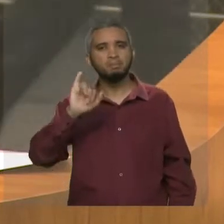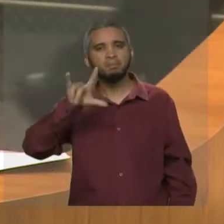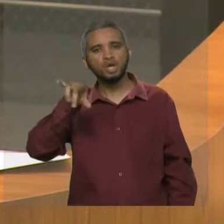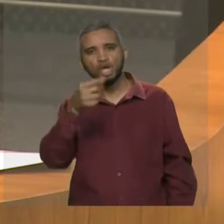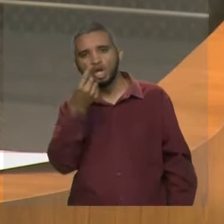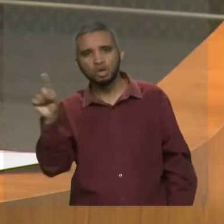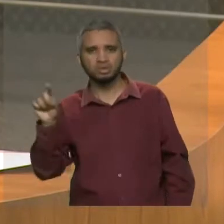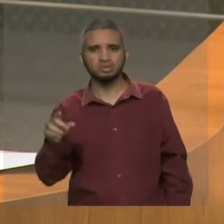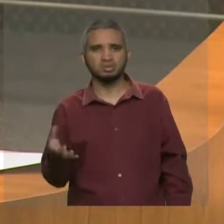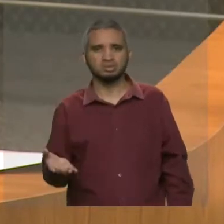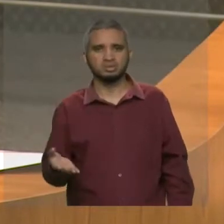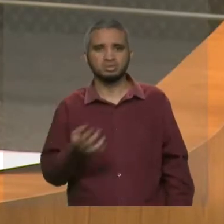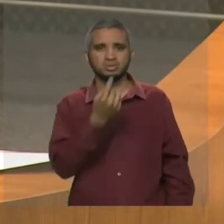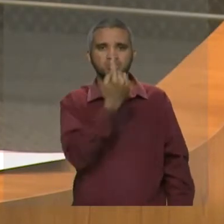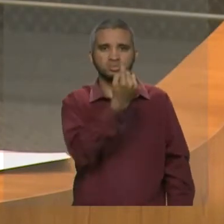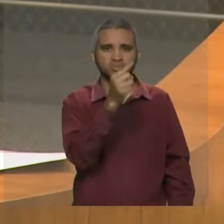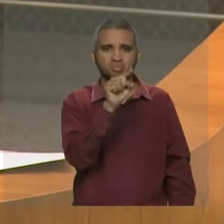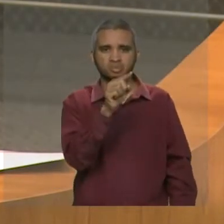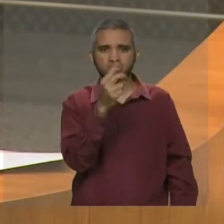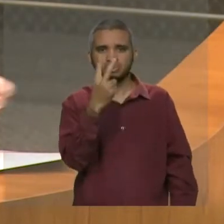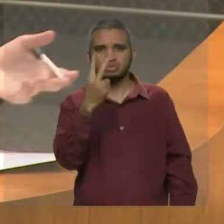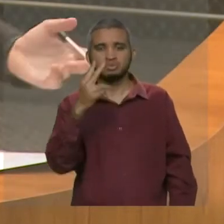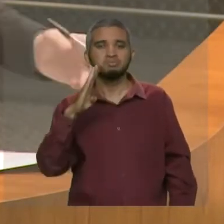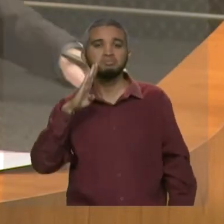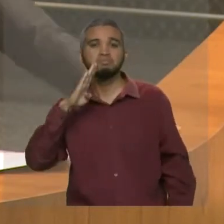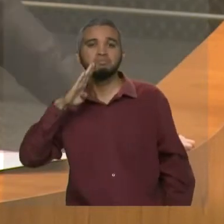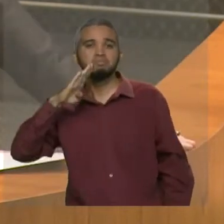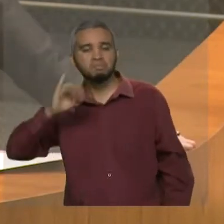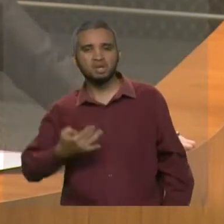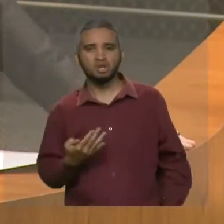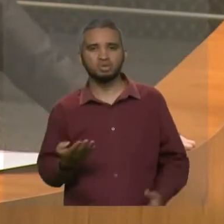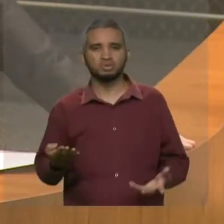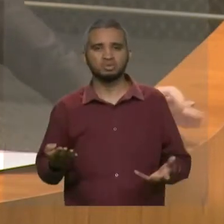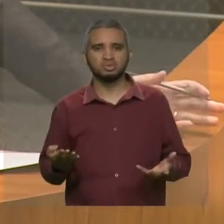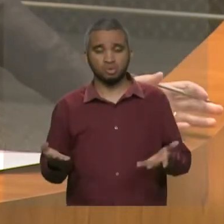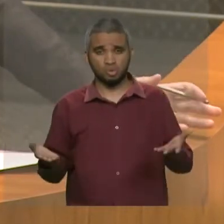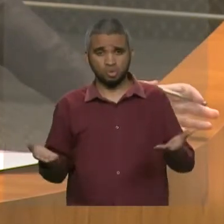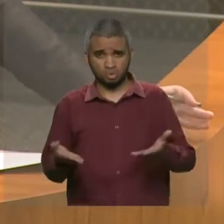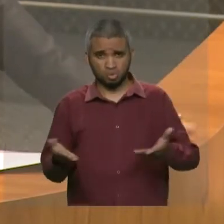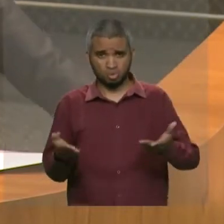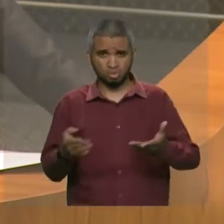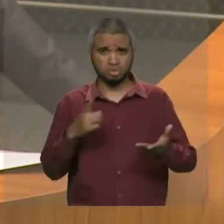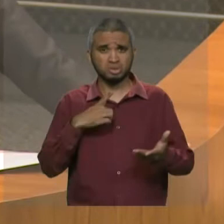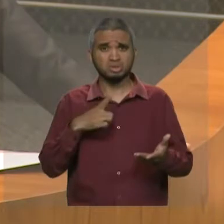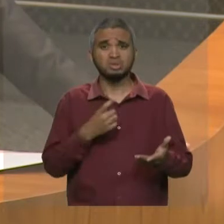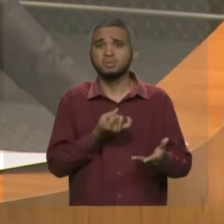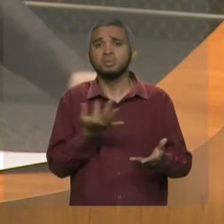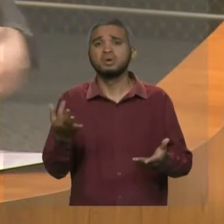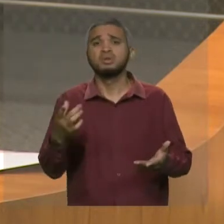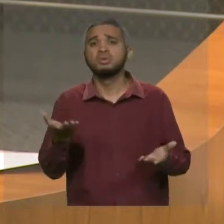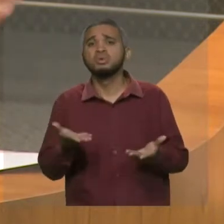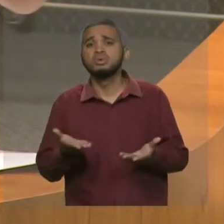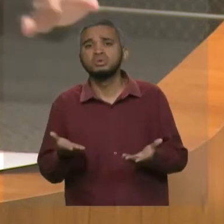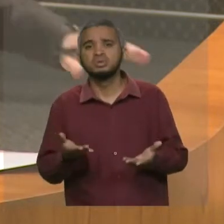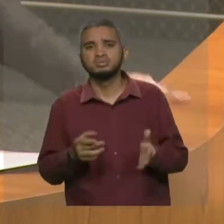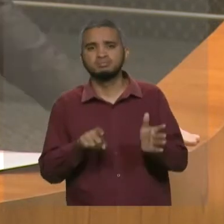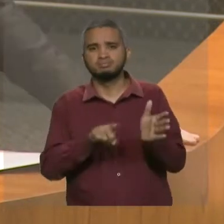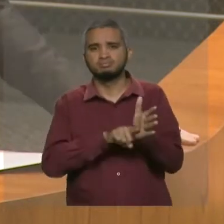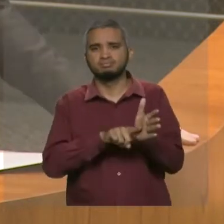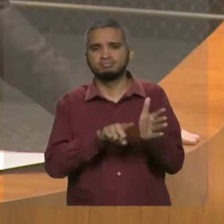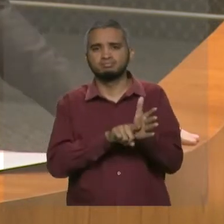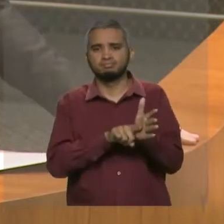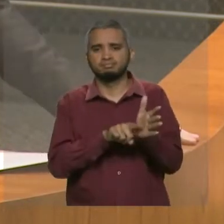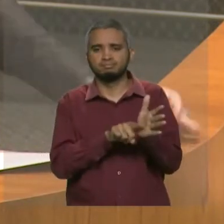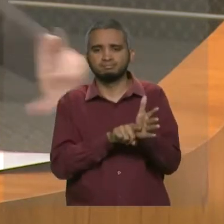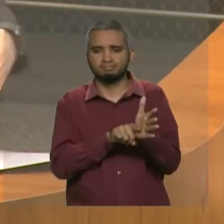bi tinha o FEPA em 2014. Hoje, quanto é que ele tem? Negativo. Temos que fazer a reforma da Previdência